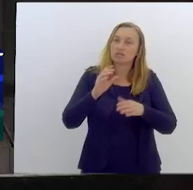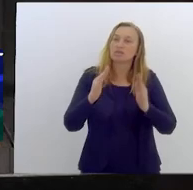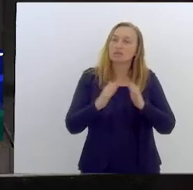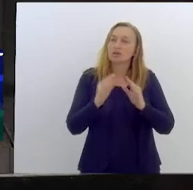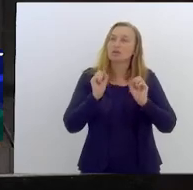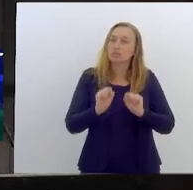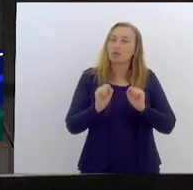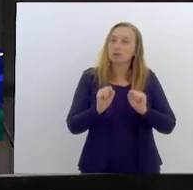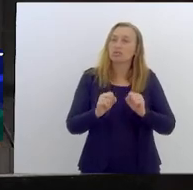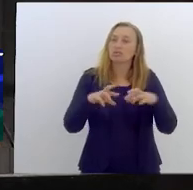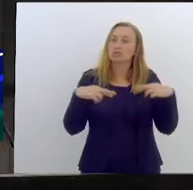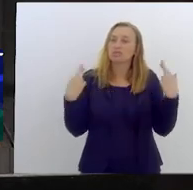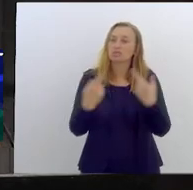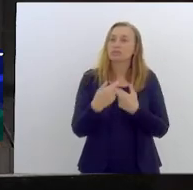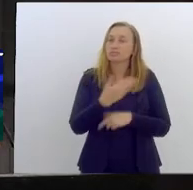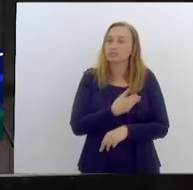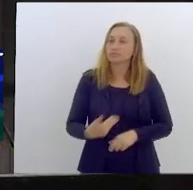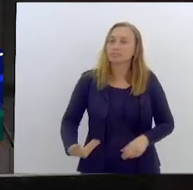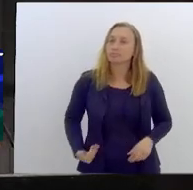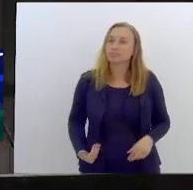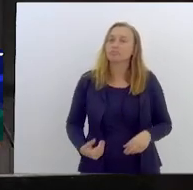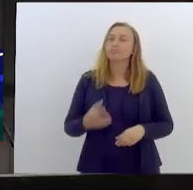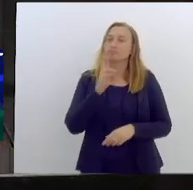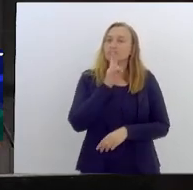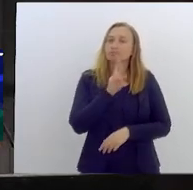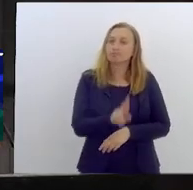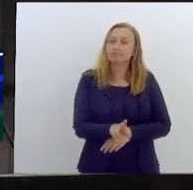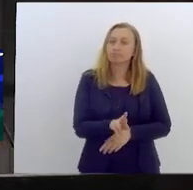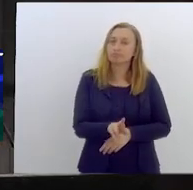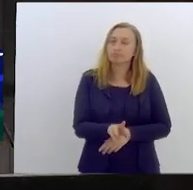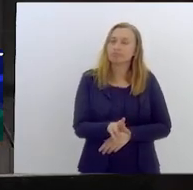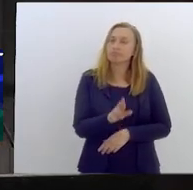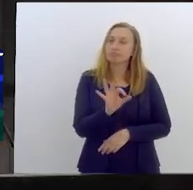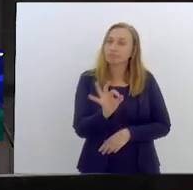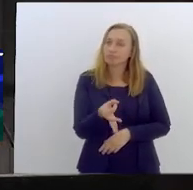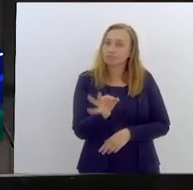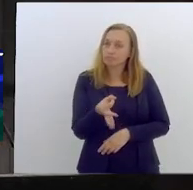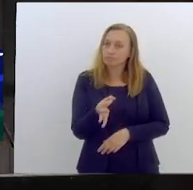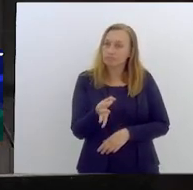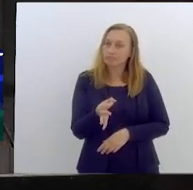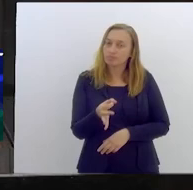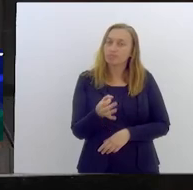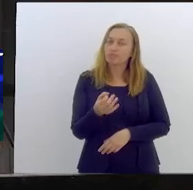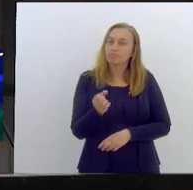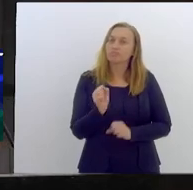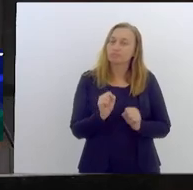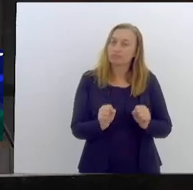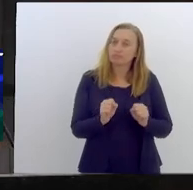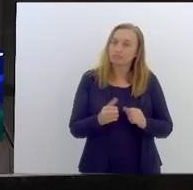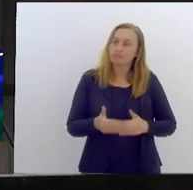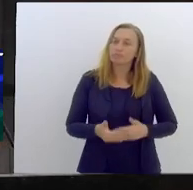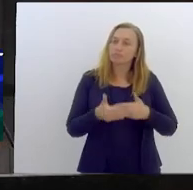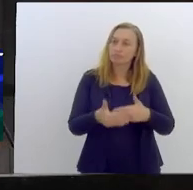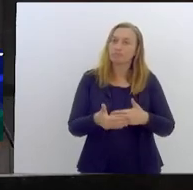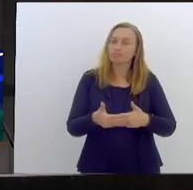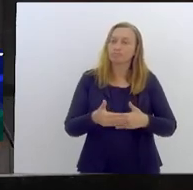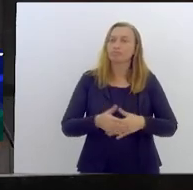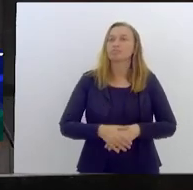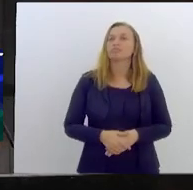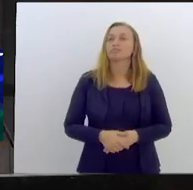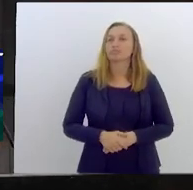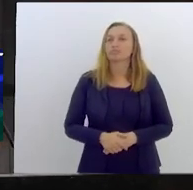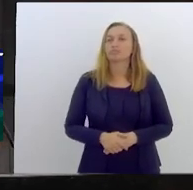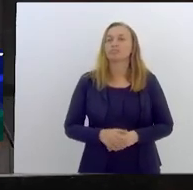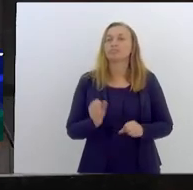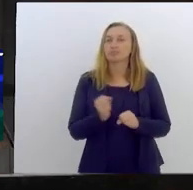possa fazer uma audiência pública que saia com resultados efetivos para que a gente possa dar o primeiro passo, ao menos